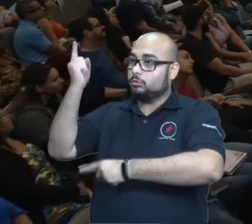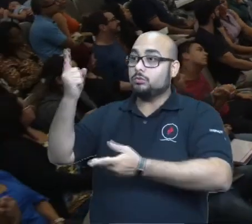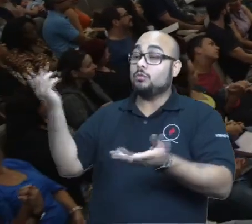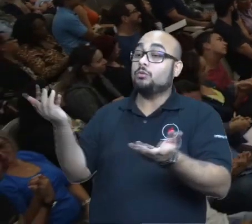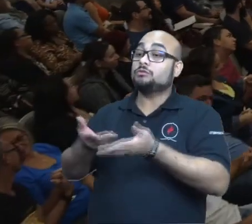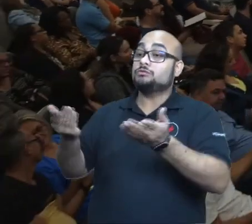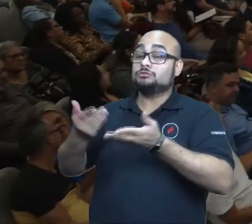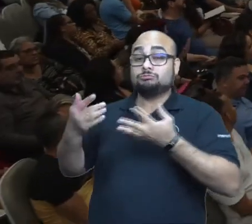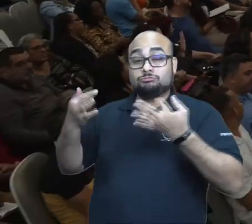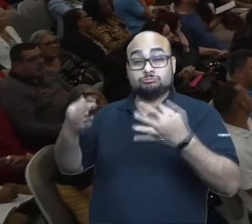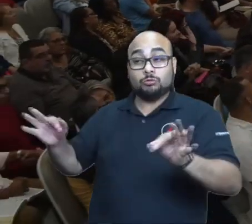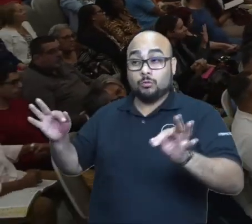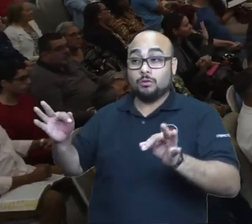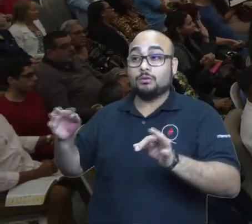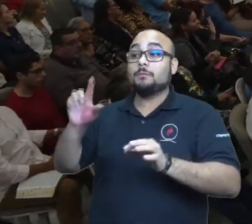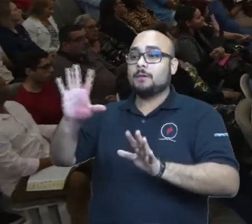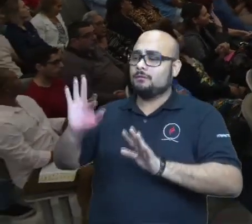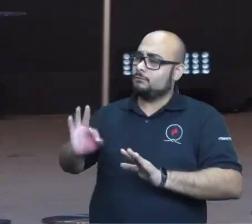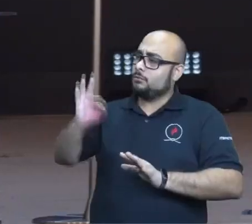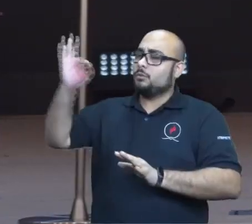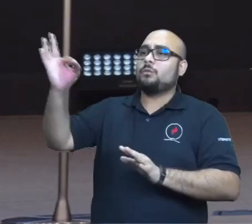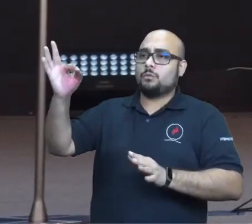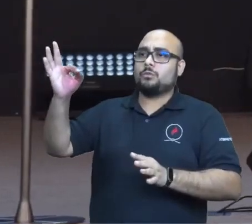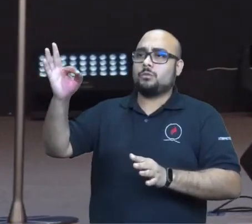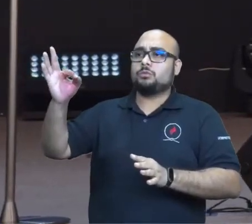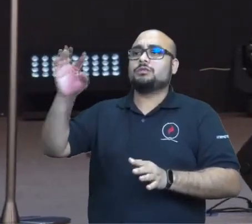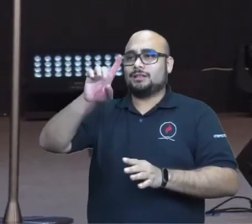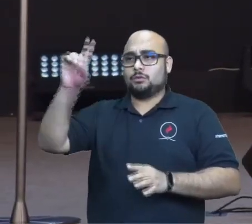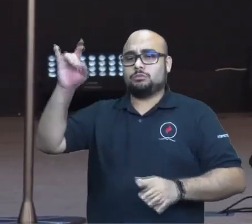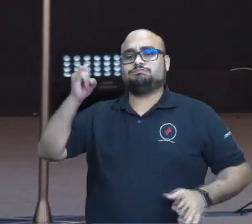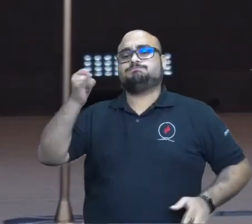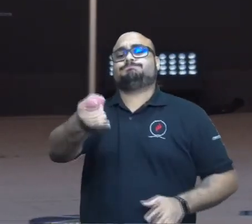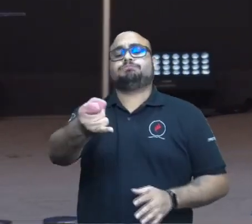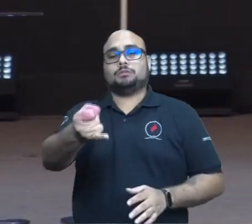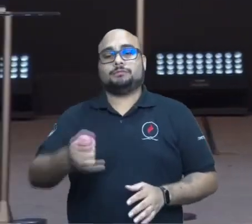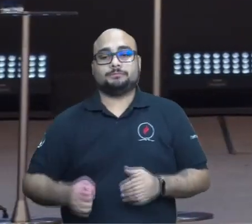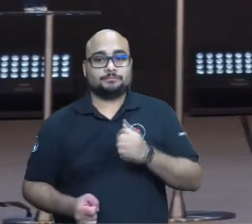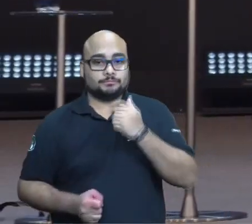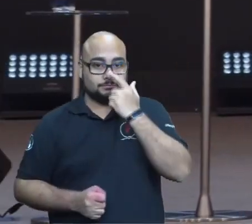hoje vai ser assim diz o senhor amanhã aleluia